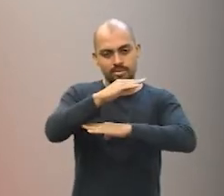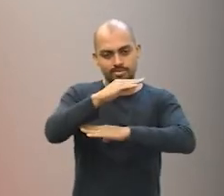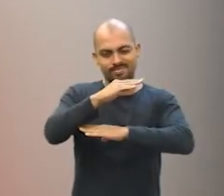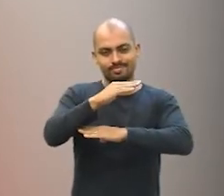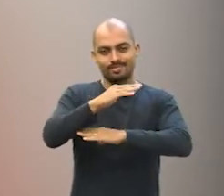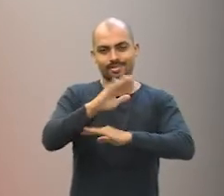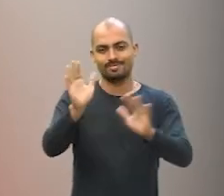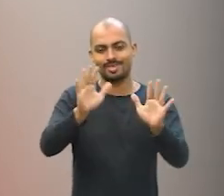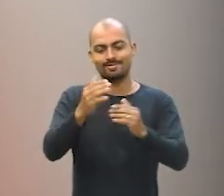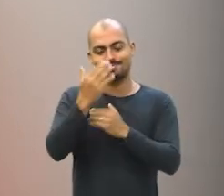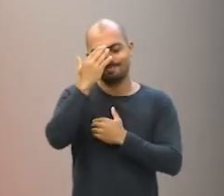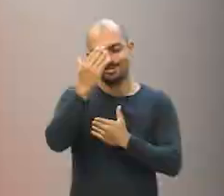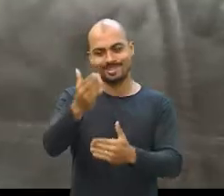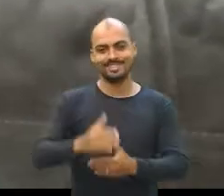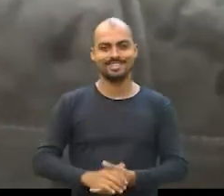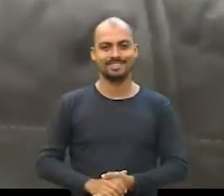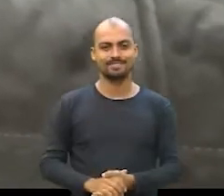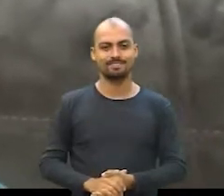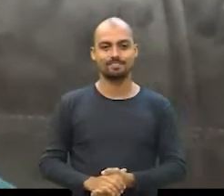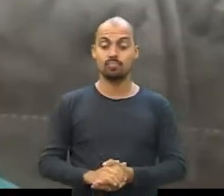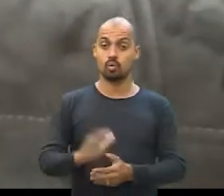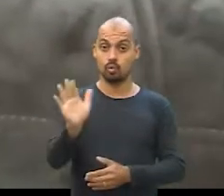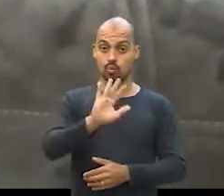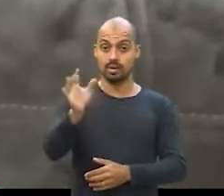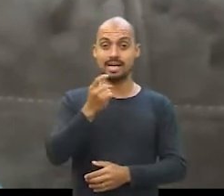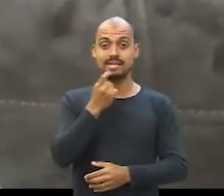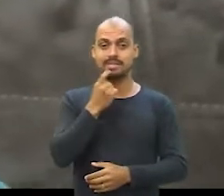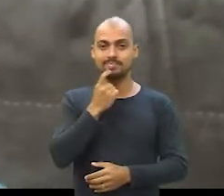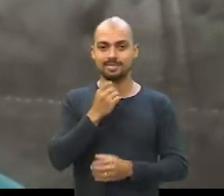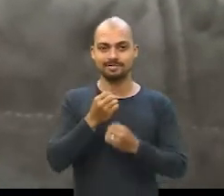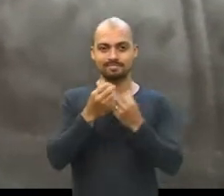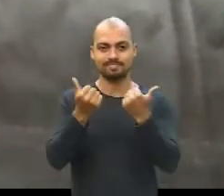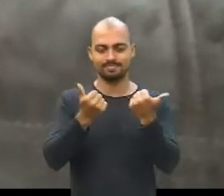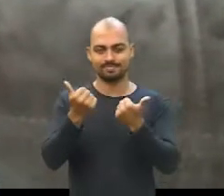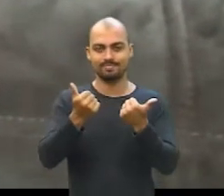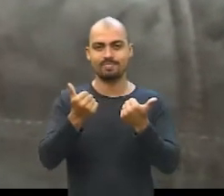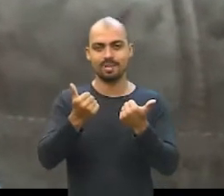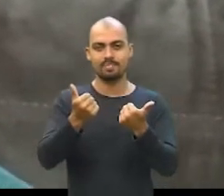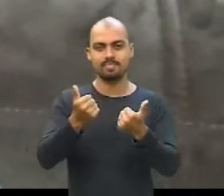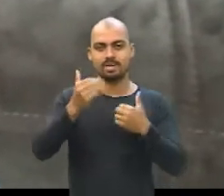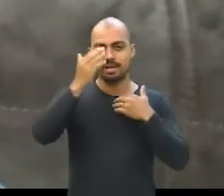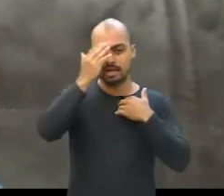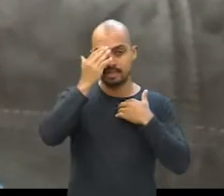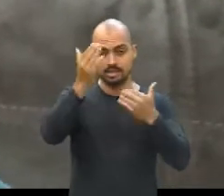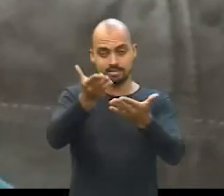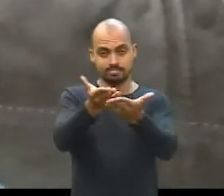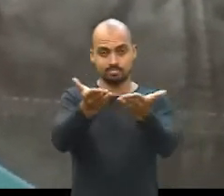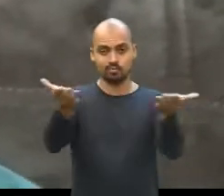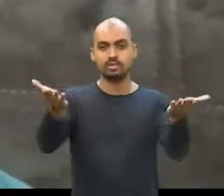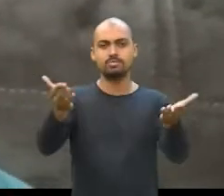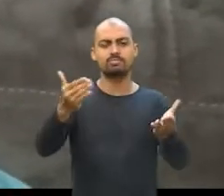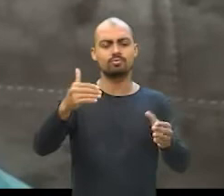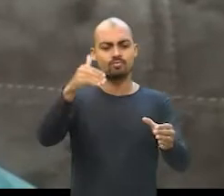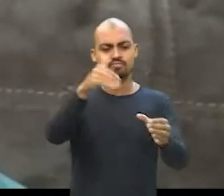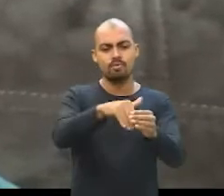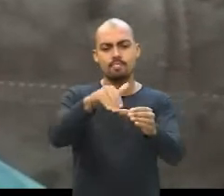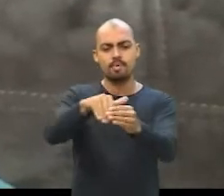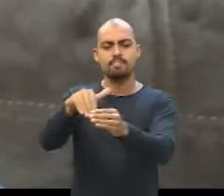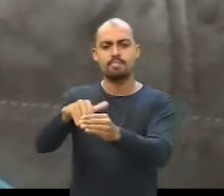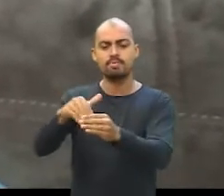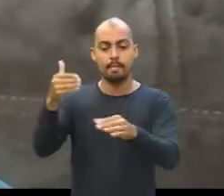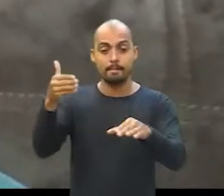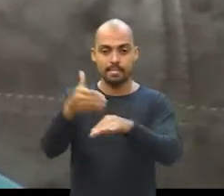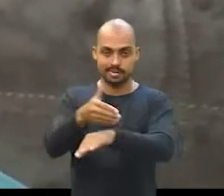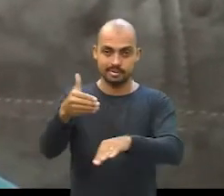para o que precisar. Muito obrigada. Olá, minha querida Campinas. Quero agradecer aí todos vocês que participaram